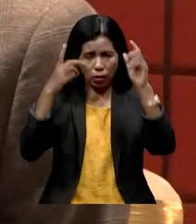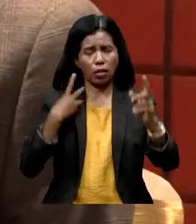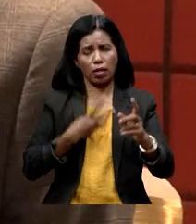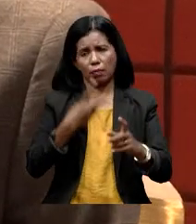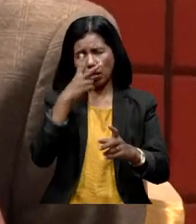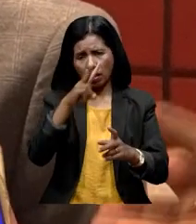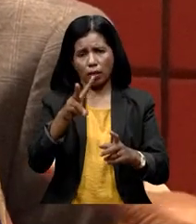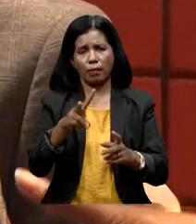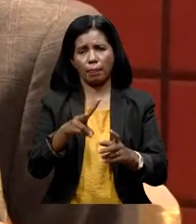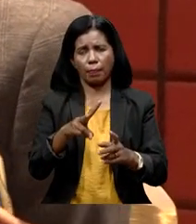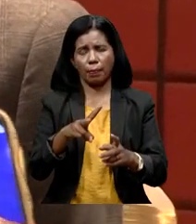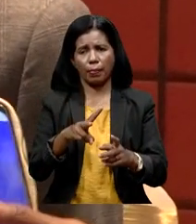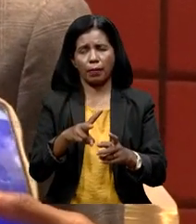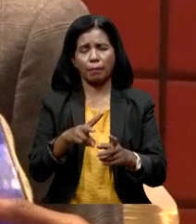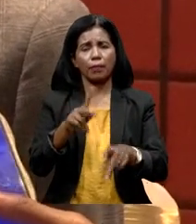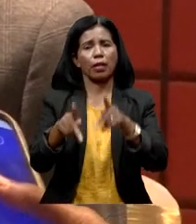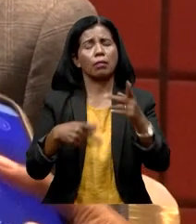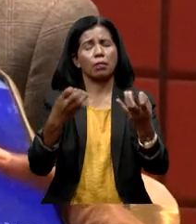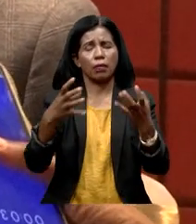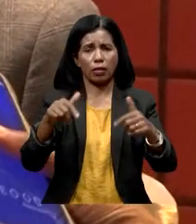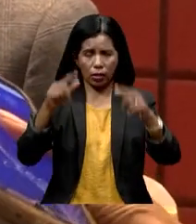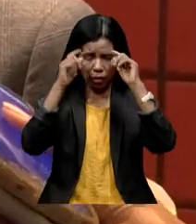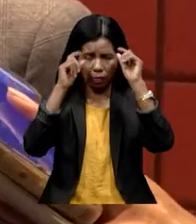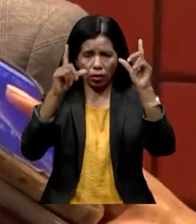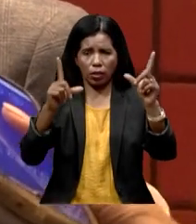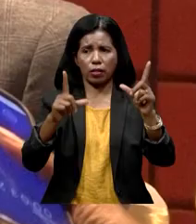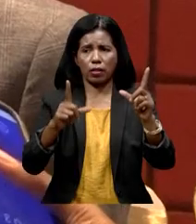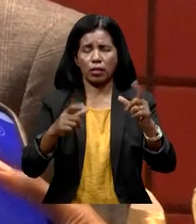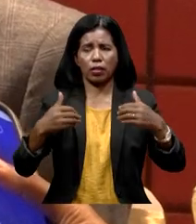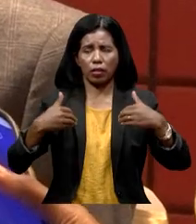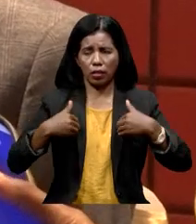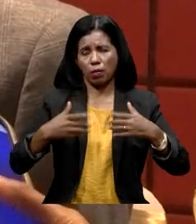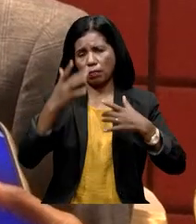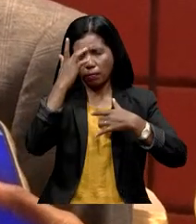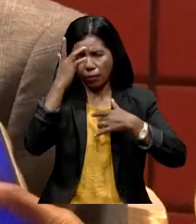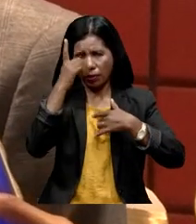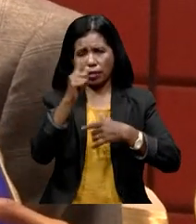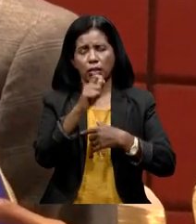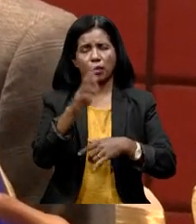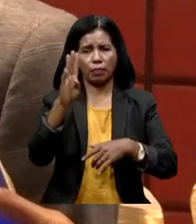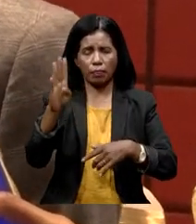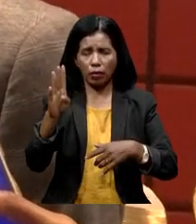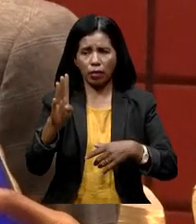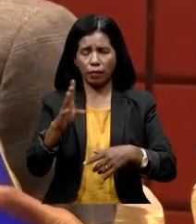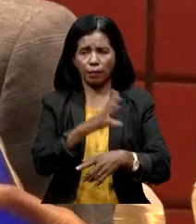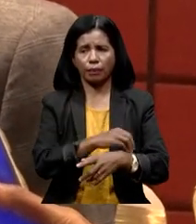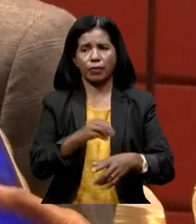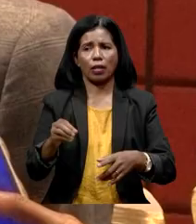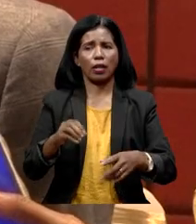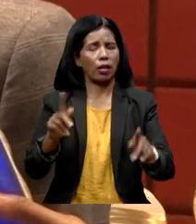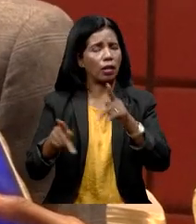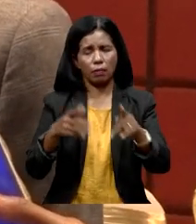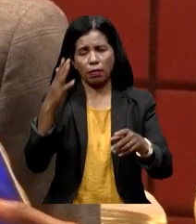cata ema barak e a Timor-Leste. E a tuberculose, ema la